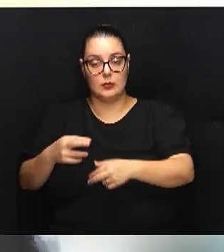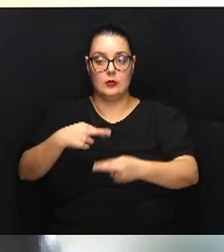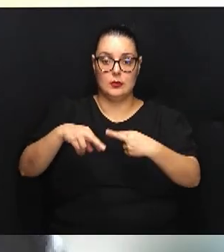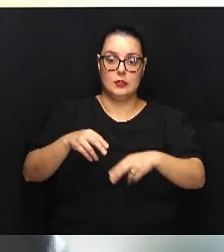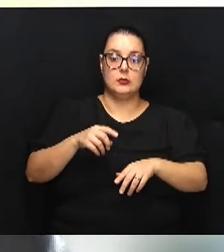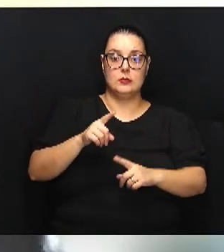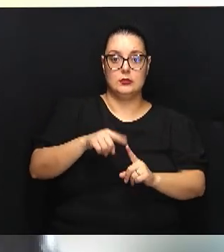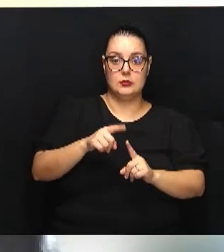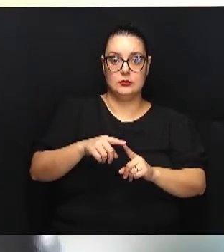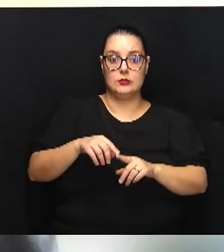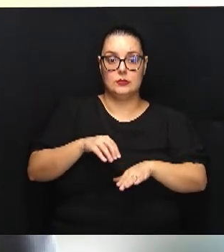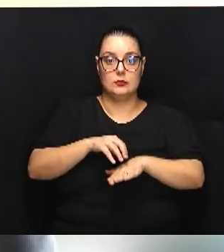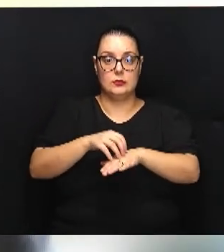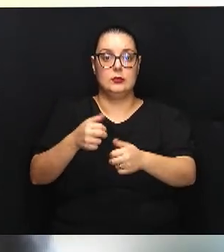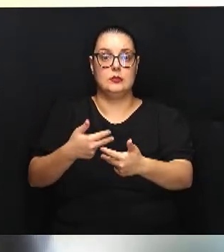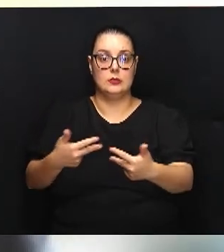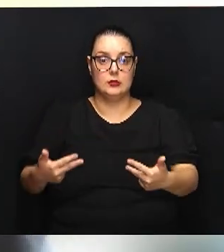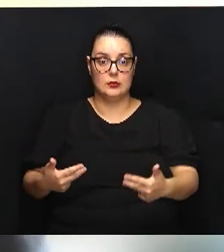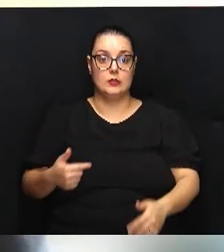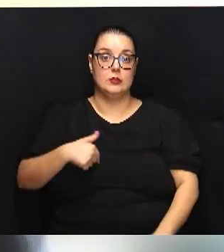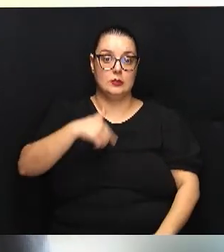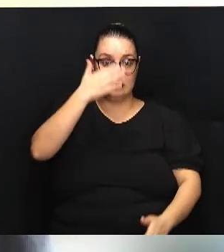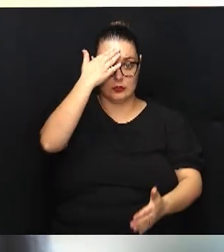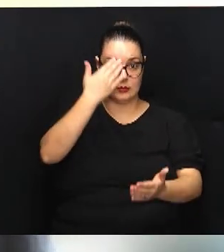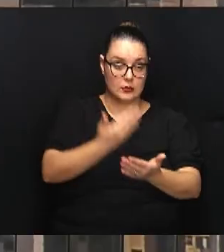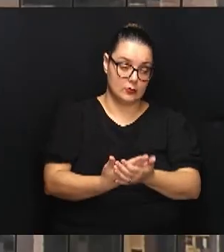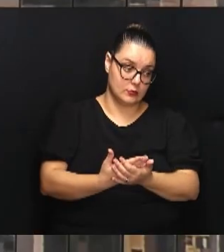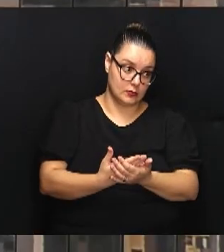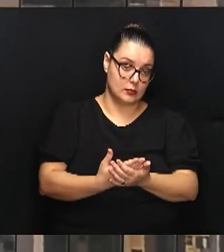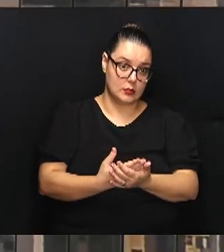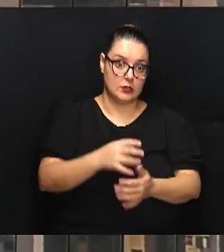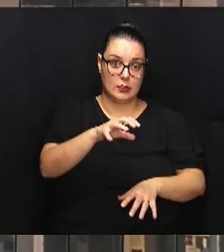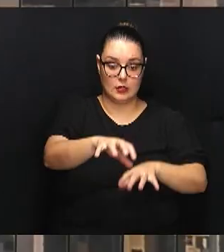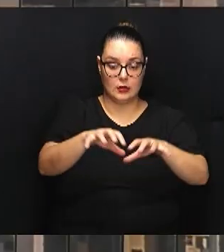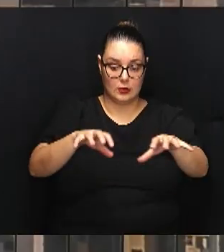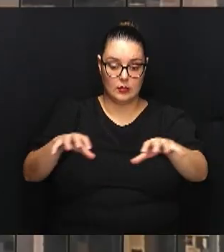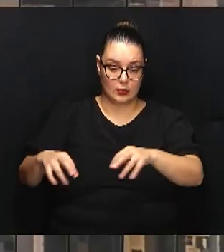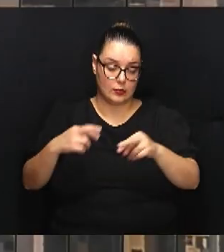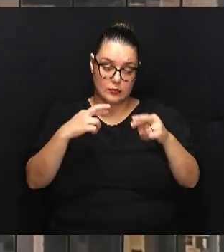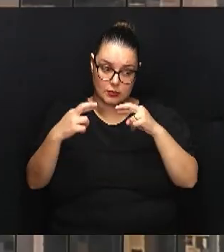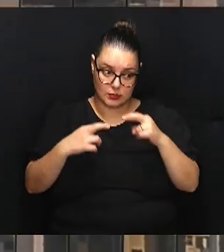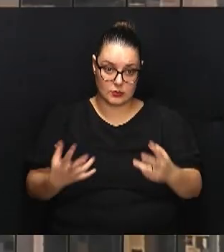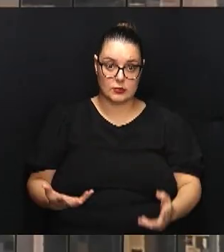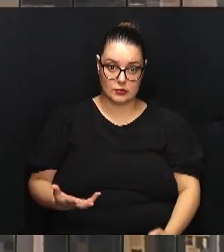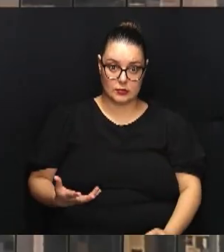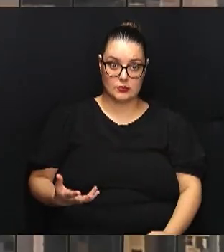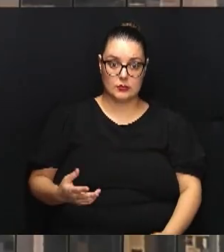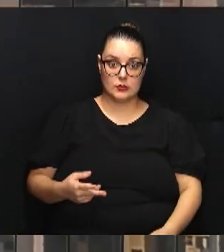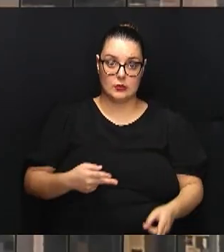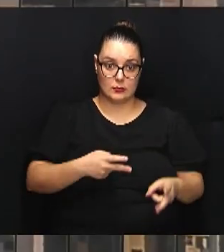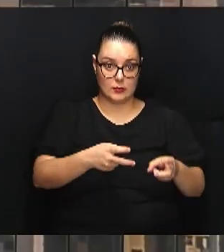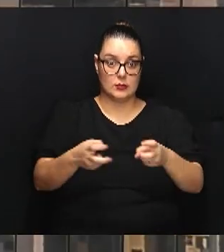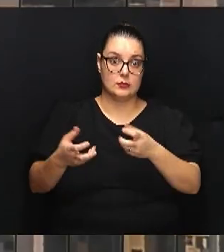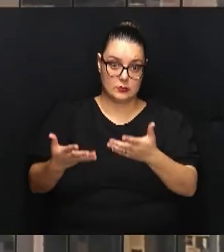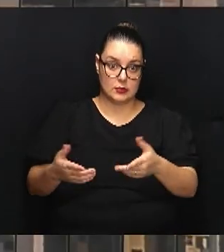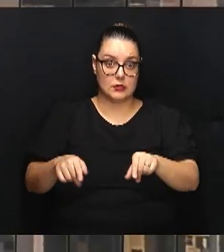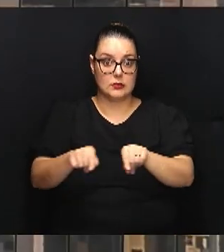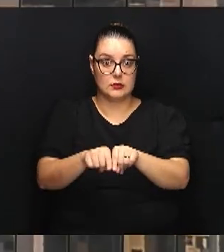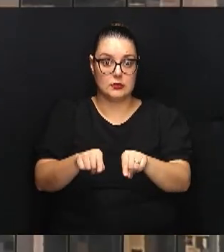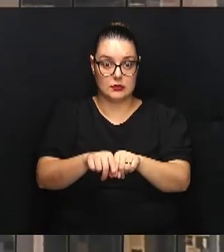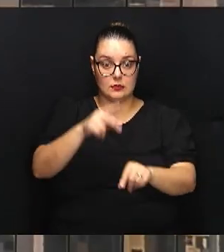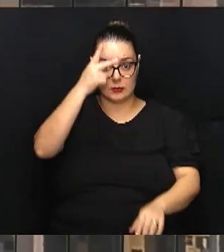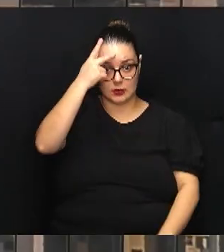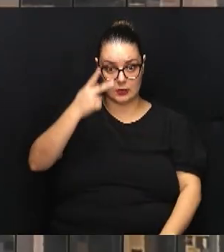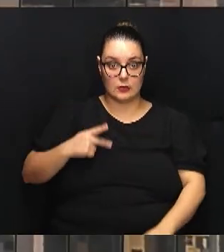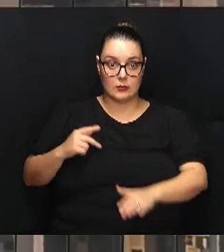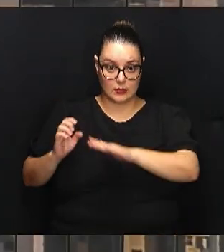quanto prática, em relação a esse tipo de transporte. Então, acredito que existam órgãos fiscalizadores olhando